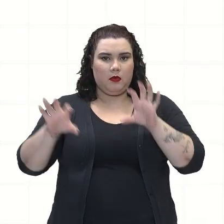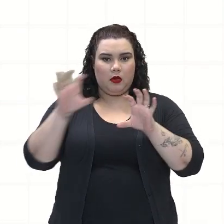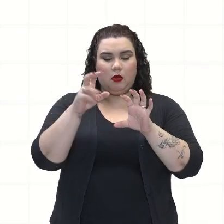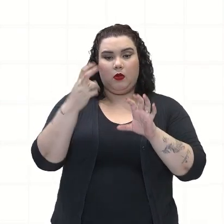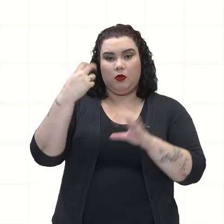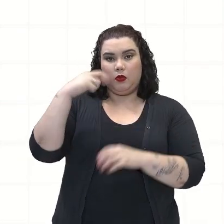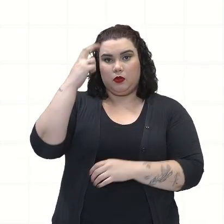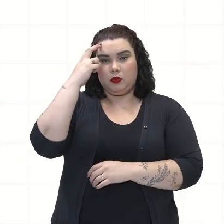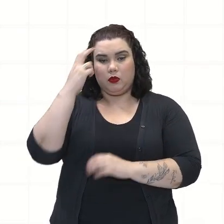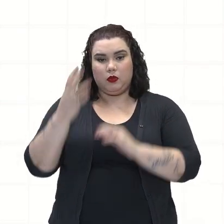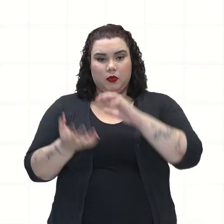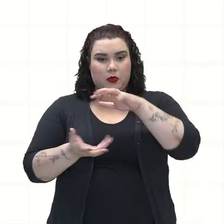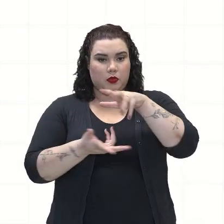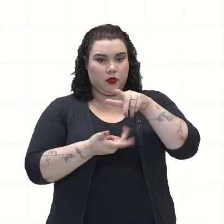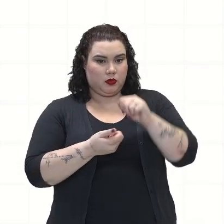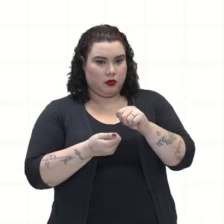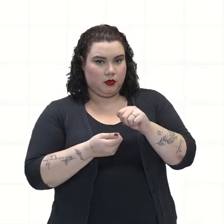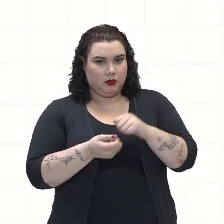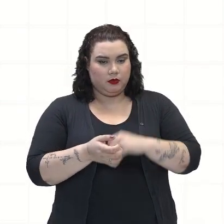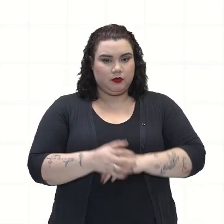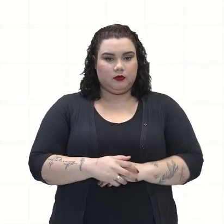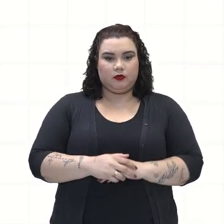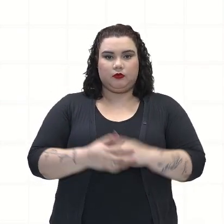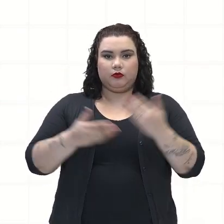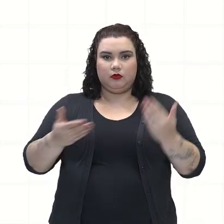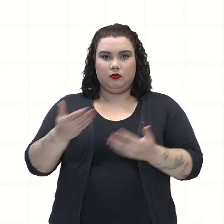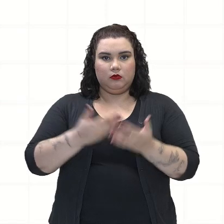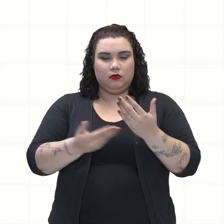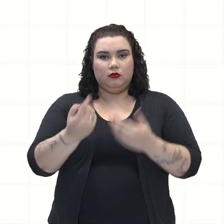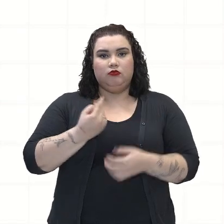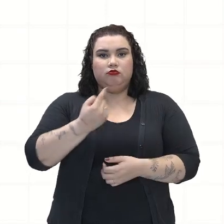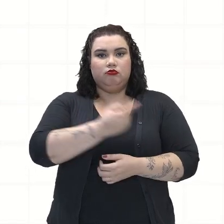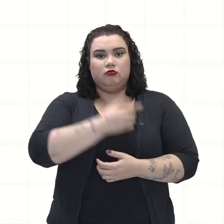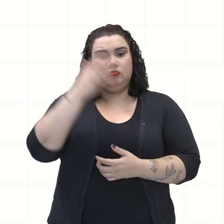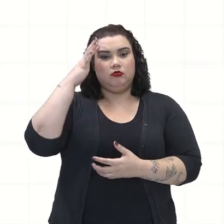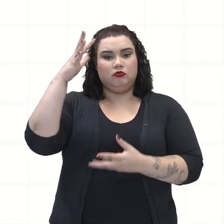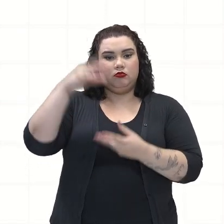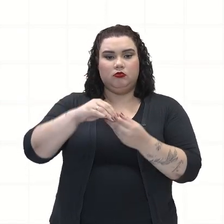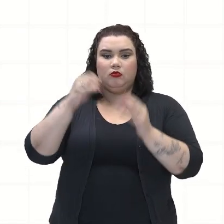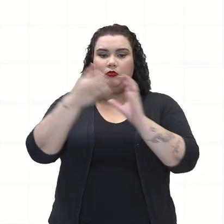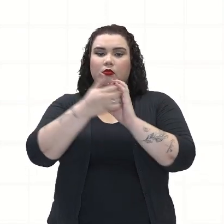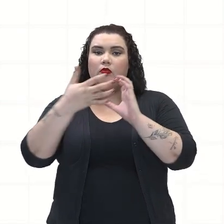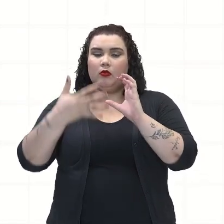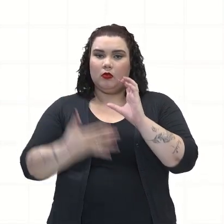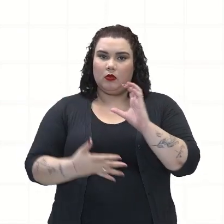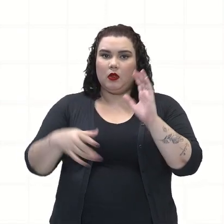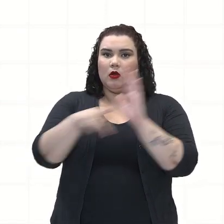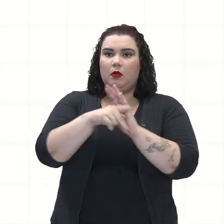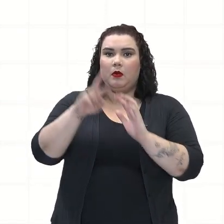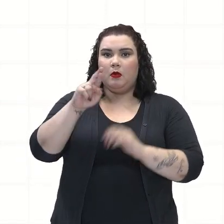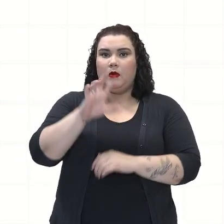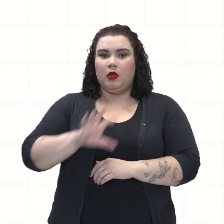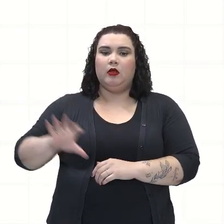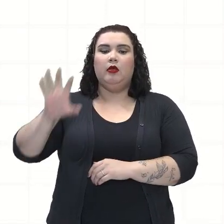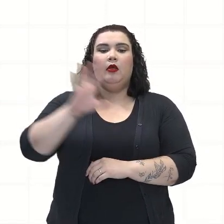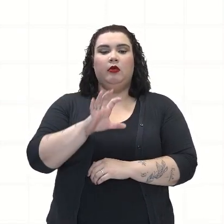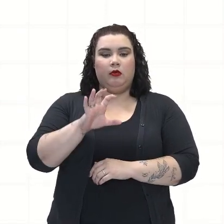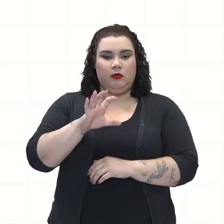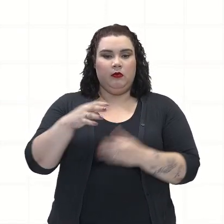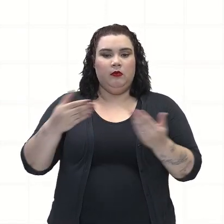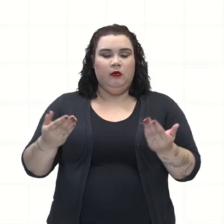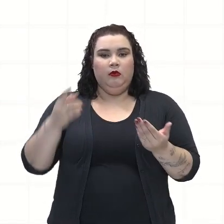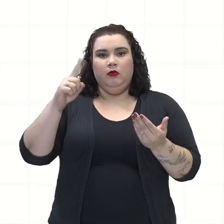culturais espalhadas pelo mundo. Então, a partir desse momento, nós vamos compreender ali as características dessa região que nós denominamos